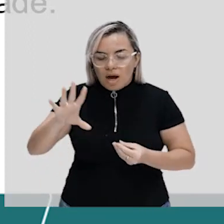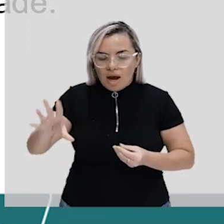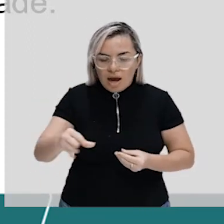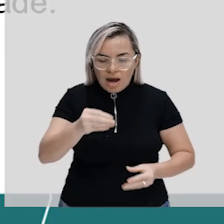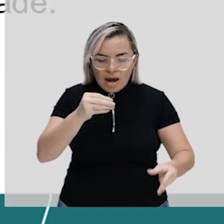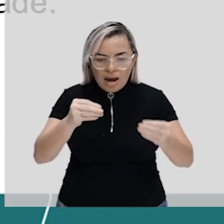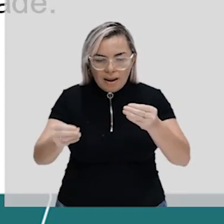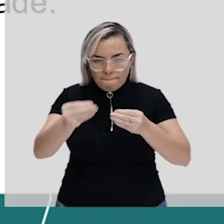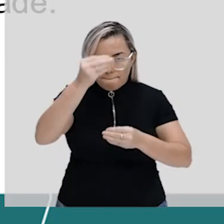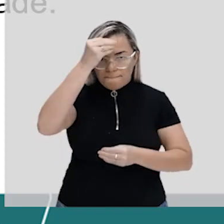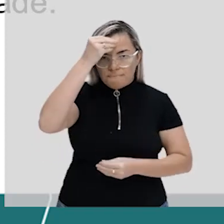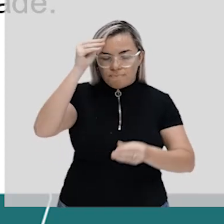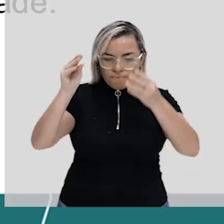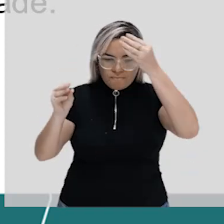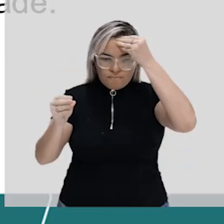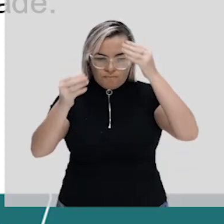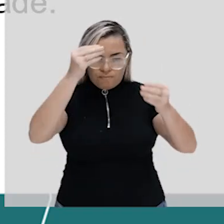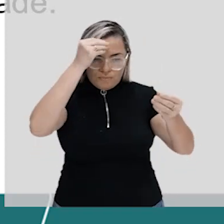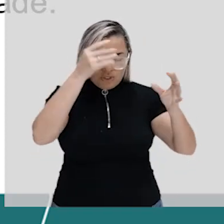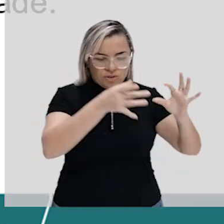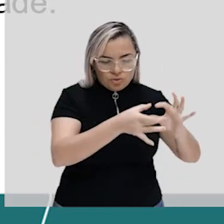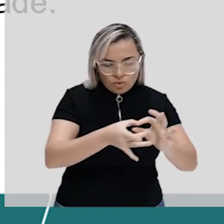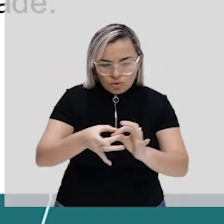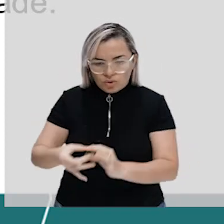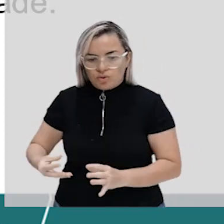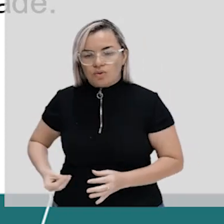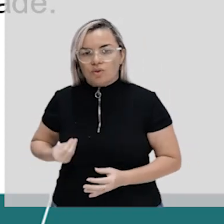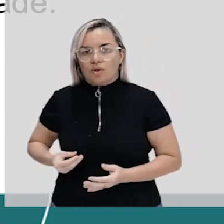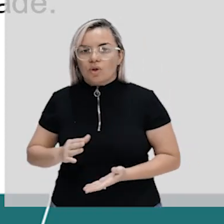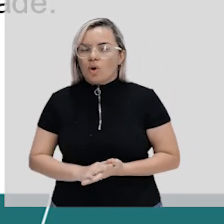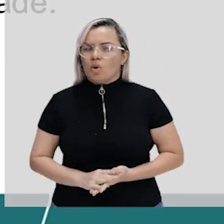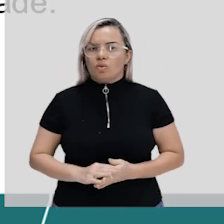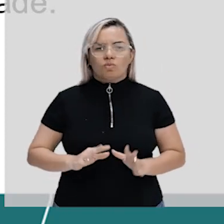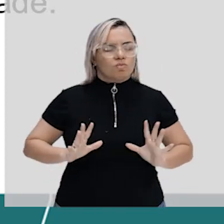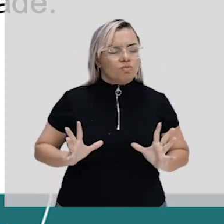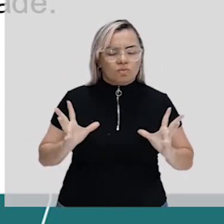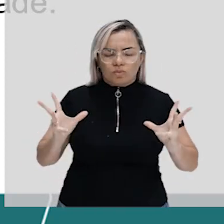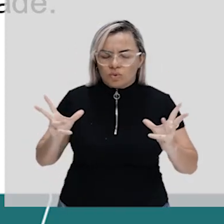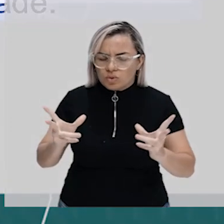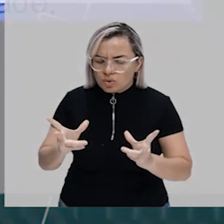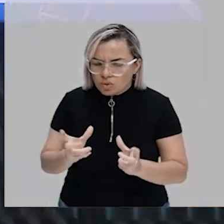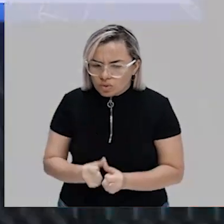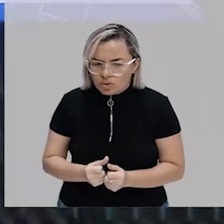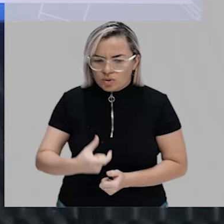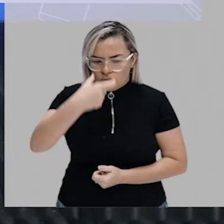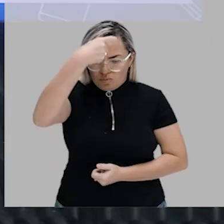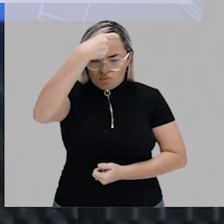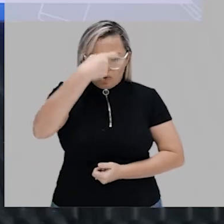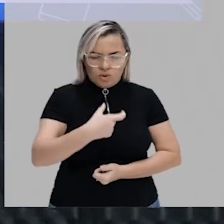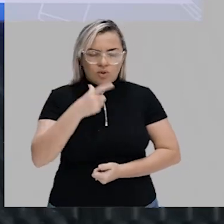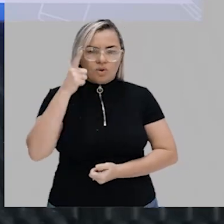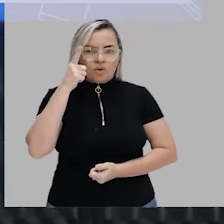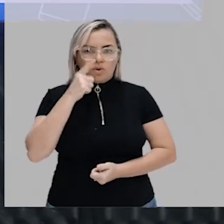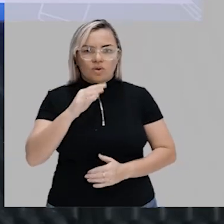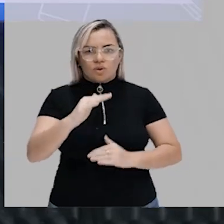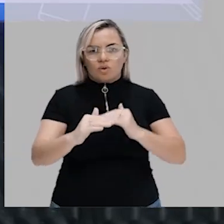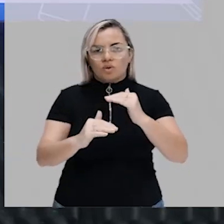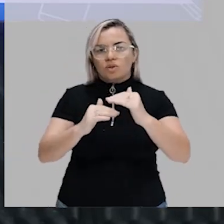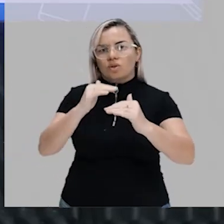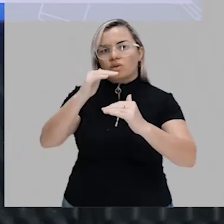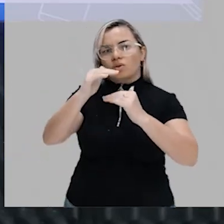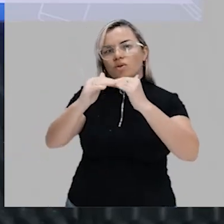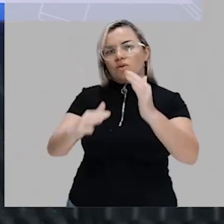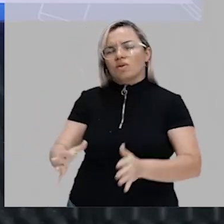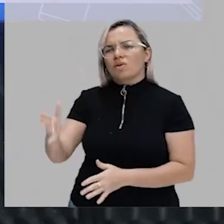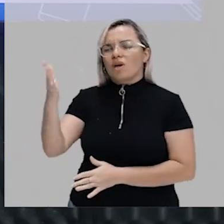realidade. Todas as maneiras pelas quais o ser humano conseguiu desenvolver para poder entender a realidade,